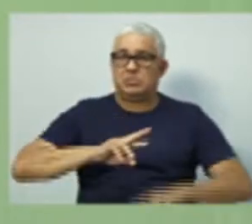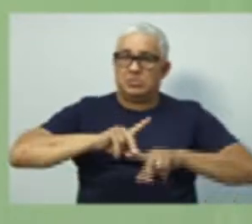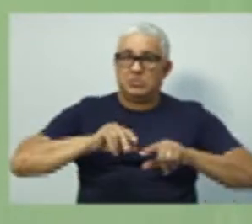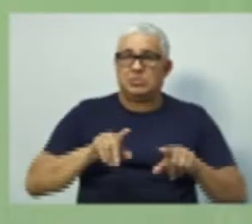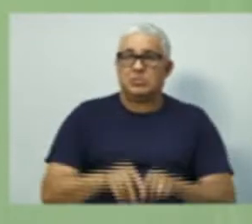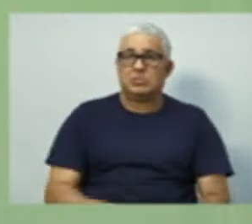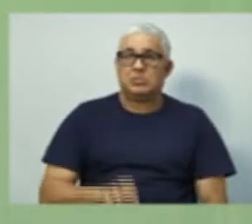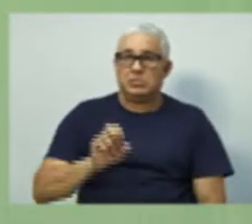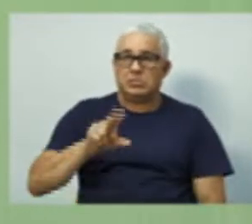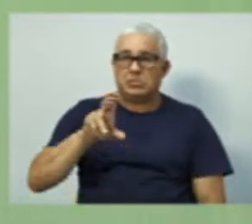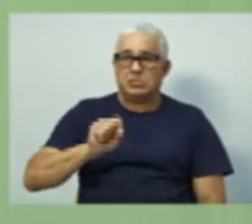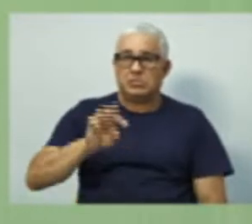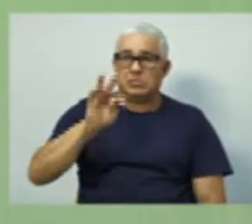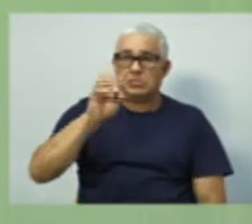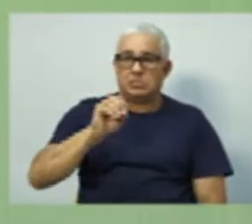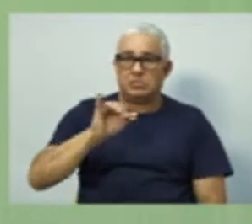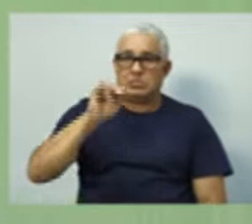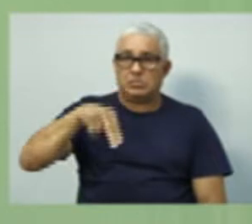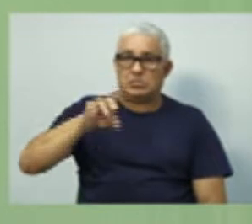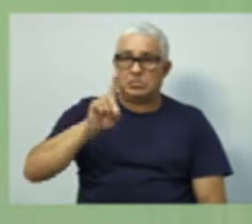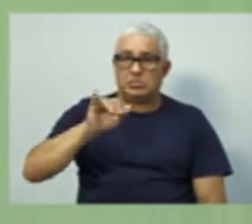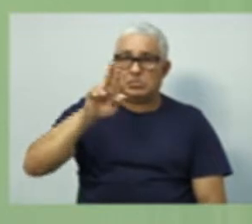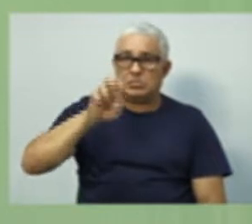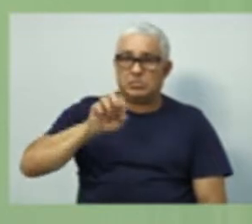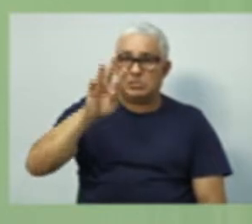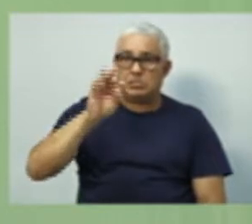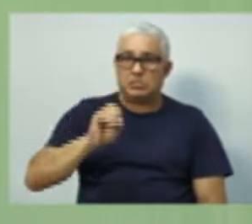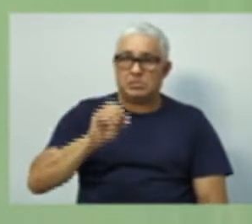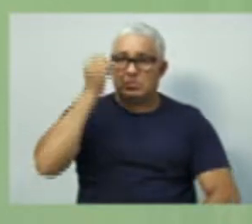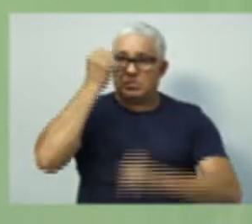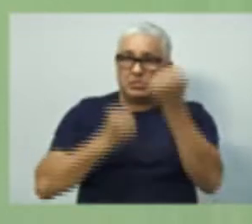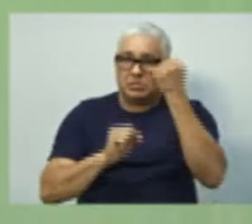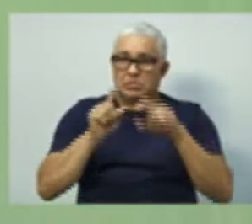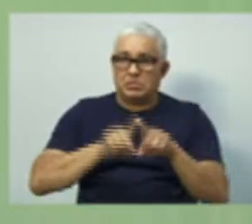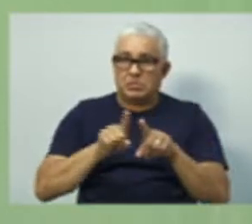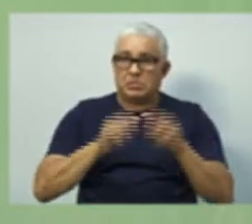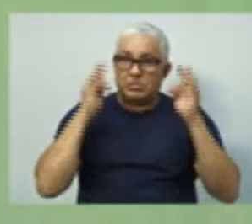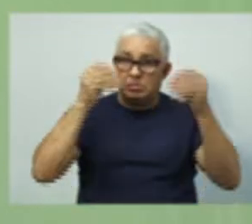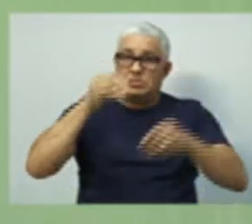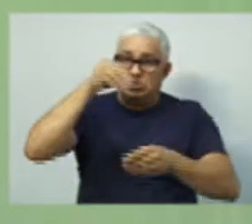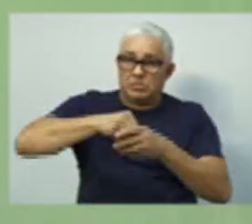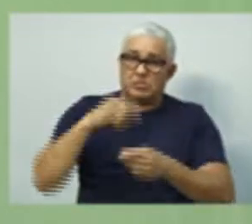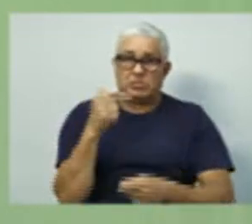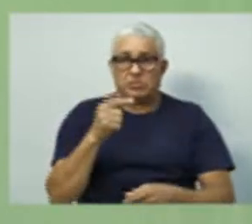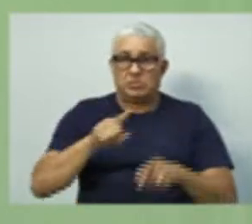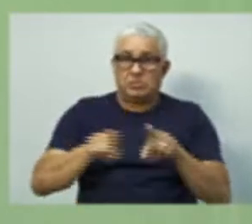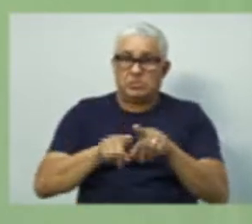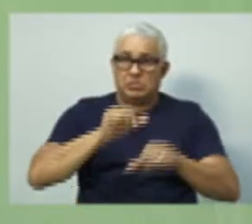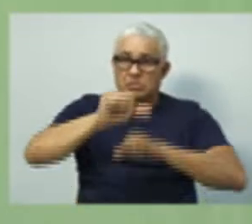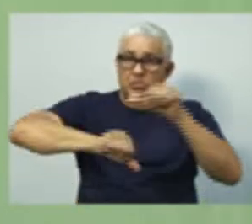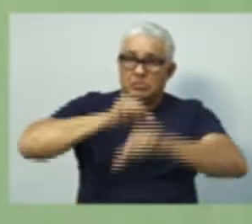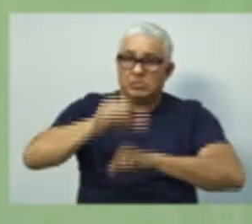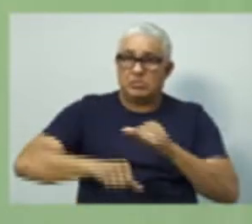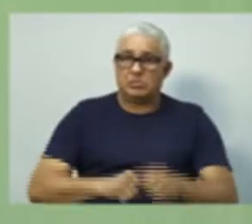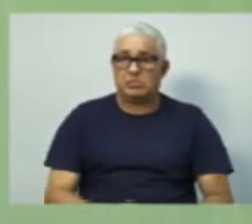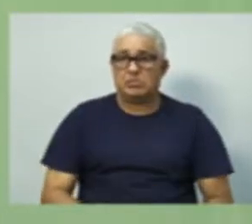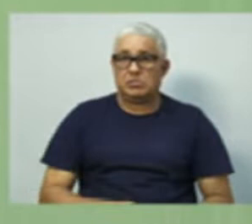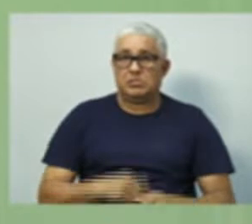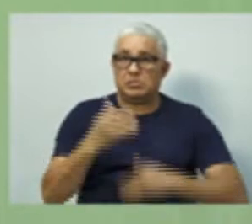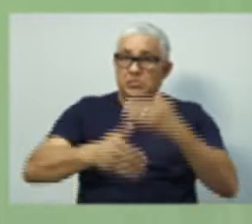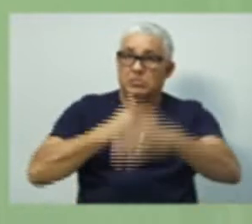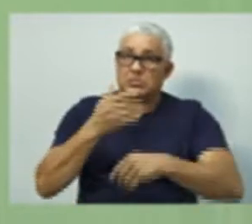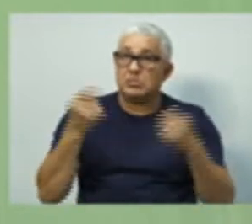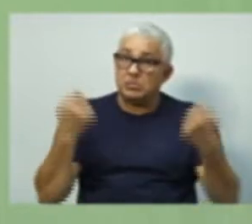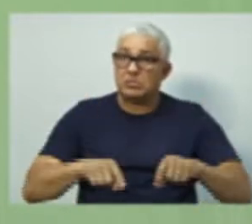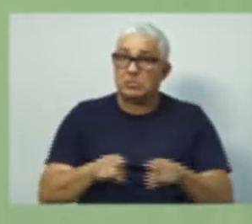acabado. Orçamento de mão de obra direta, que é aquelas pessoas que estão envolvidas diretamente com o processo produtivo, né? Pode ser